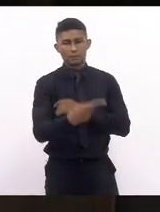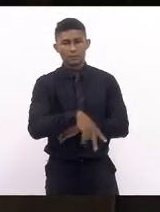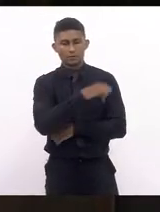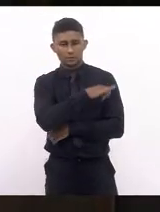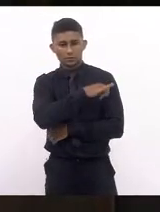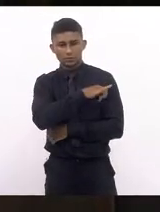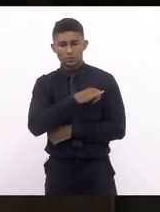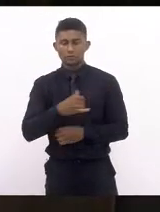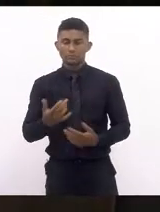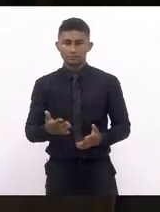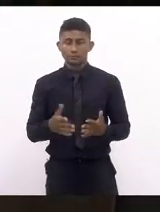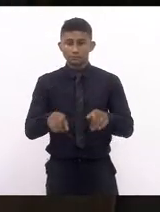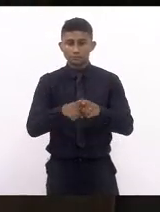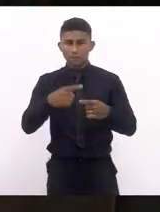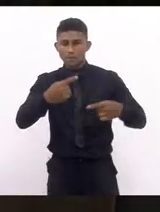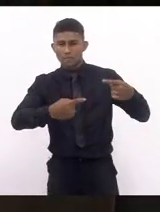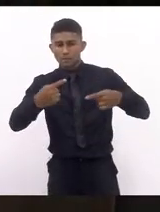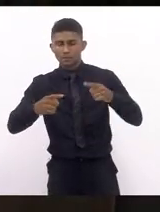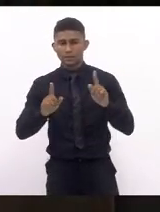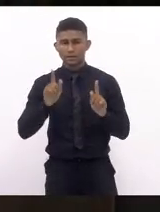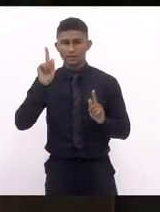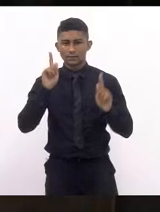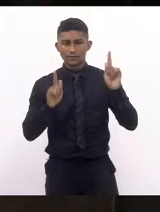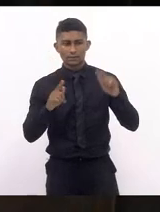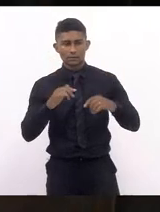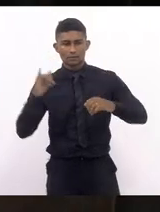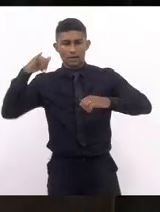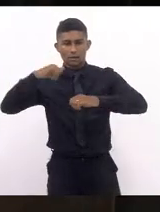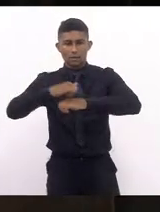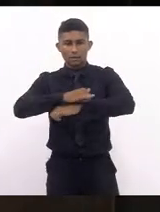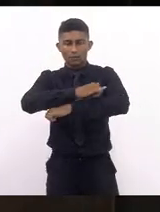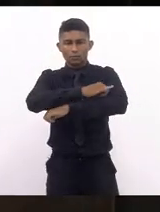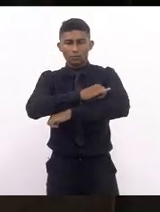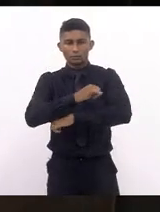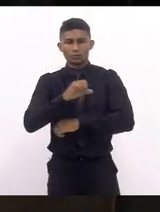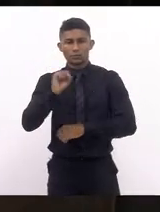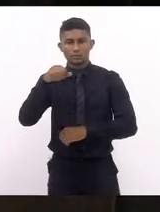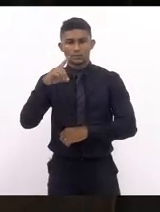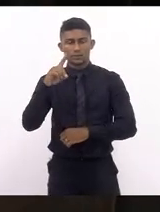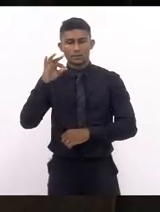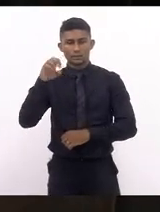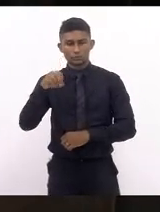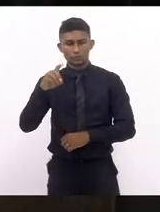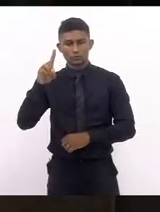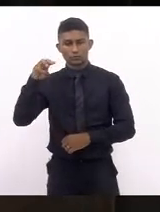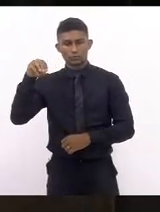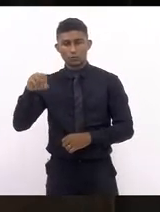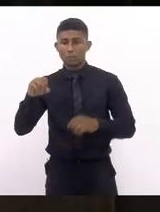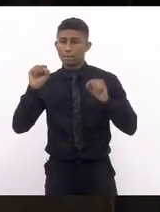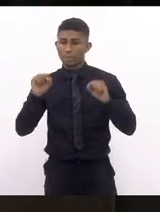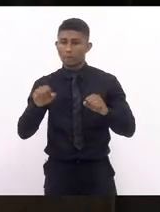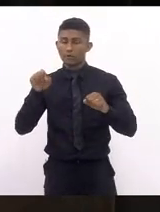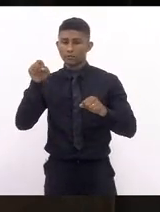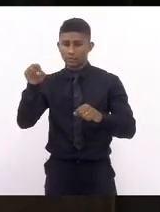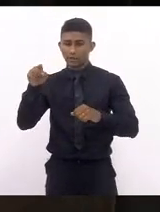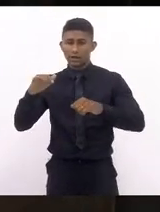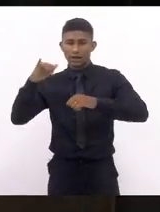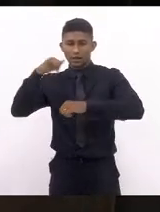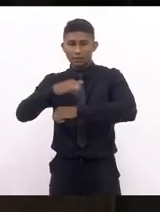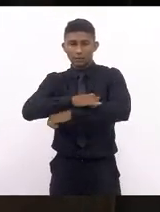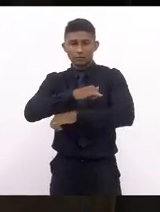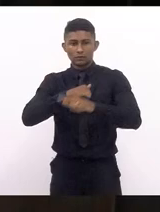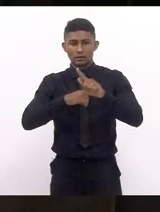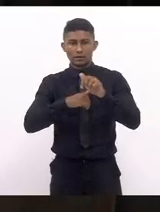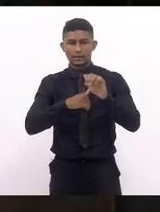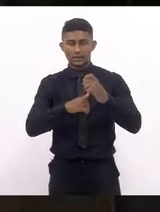Janeiro vem batendo a licitação do aeroporto Santos Dumont possa acarretar no esvaziamento do Aeroporto Internacional do Galeão